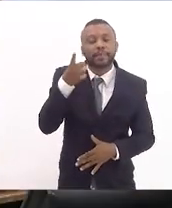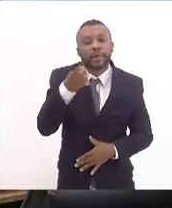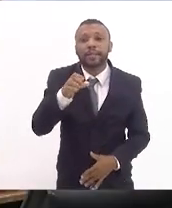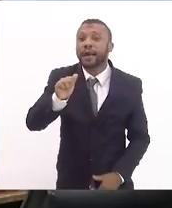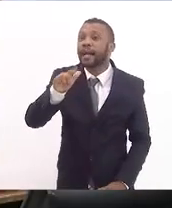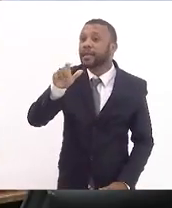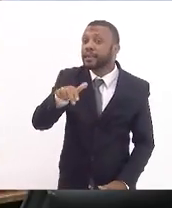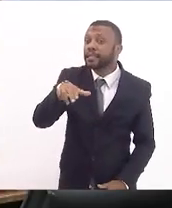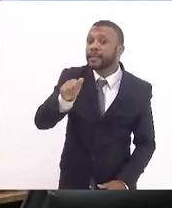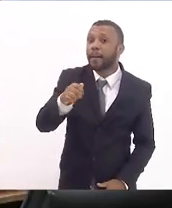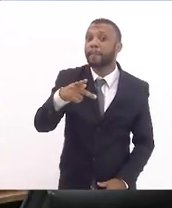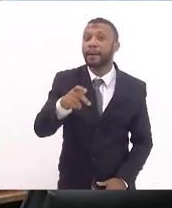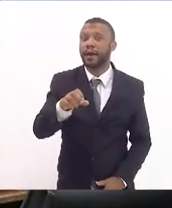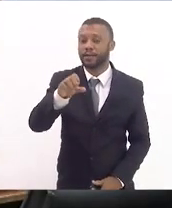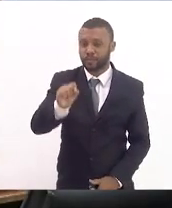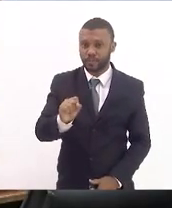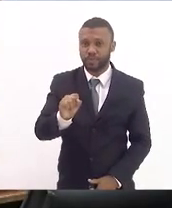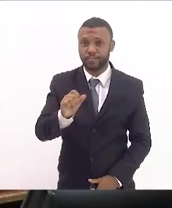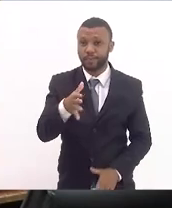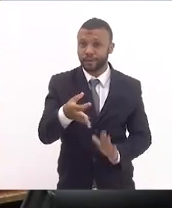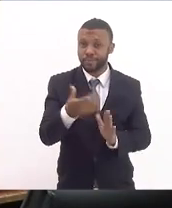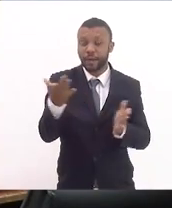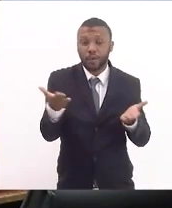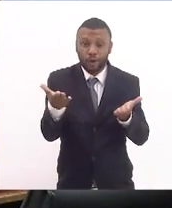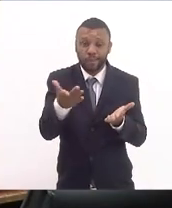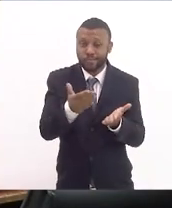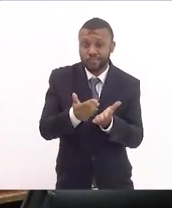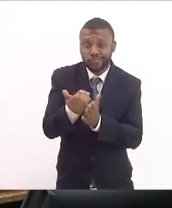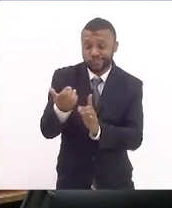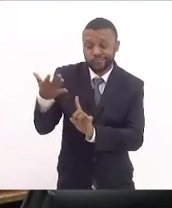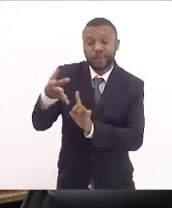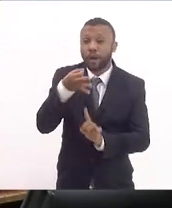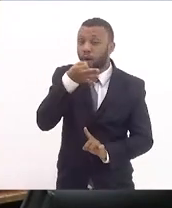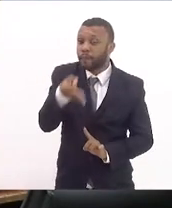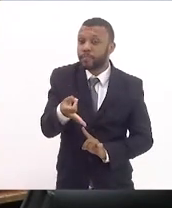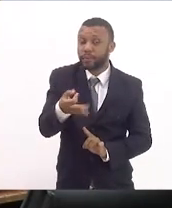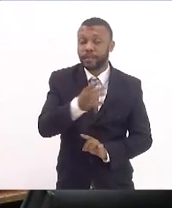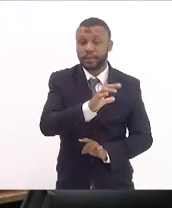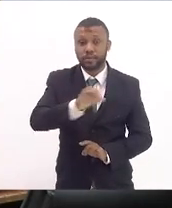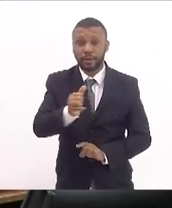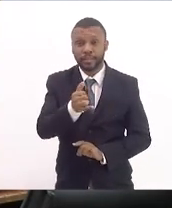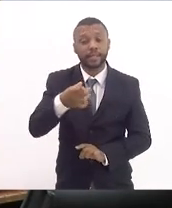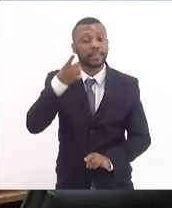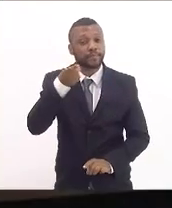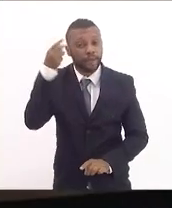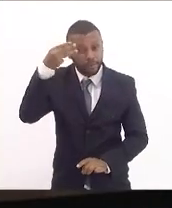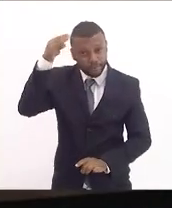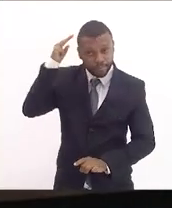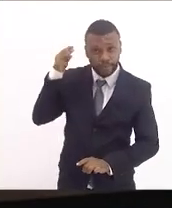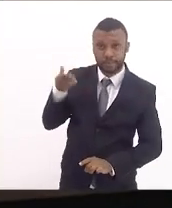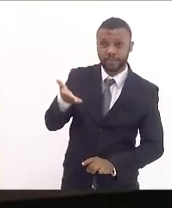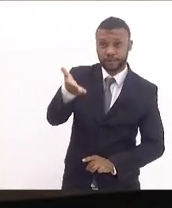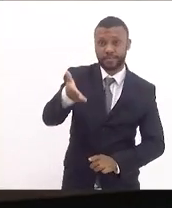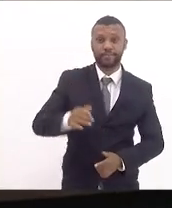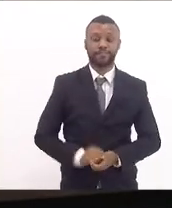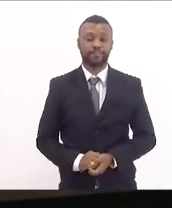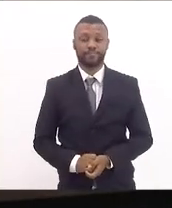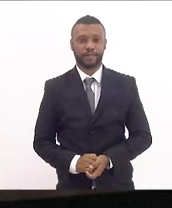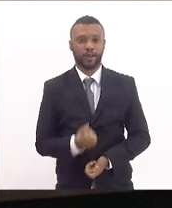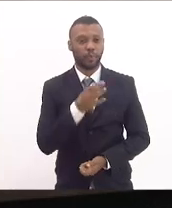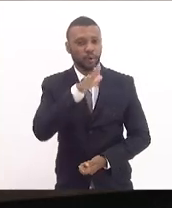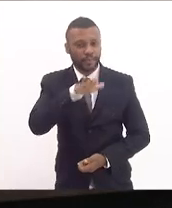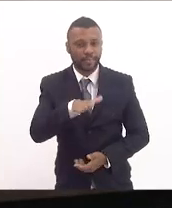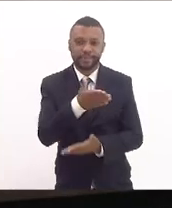para emitir parecer pela comissão de concessão dos Deputado Márcio Pacheco Oi boa tarde Seu Presidente Boa tarde senhoras e